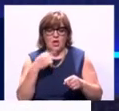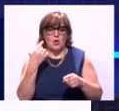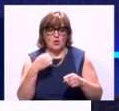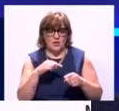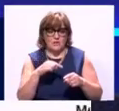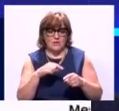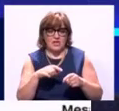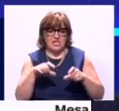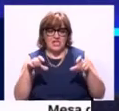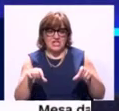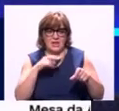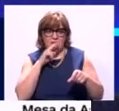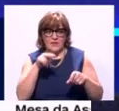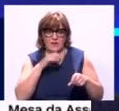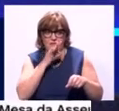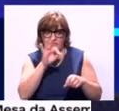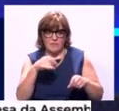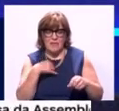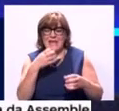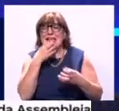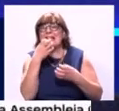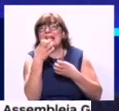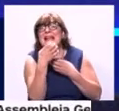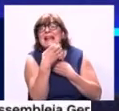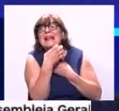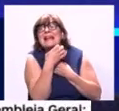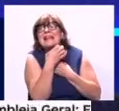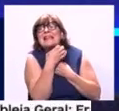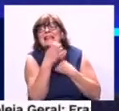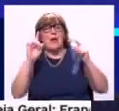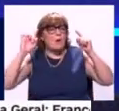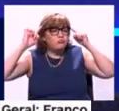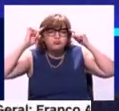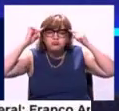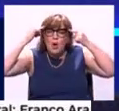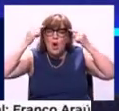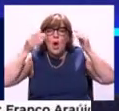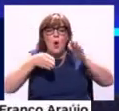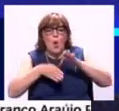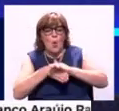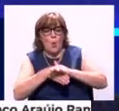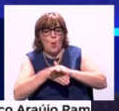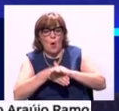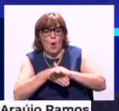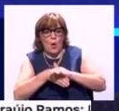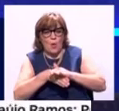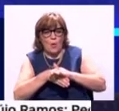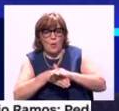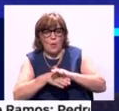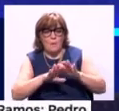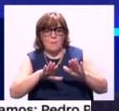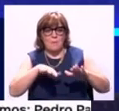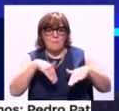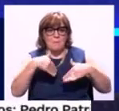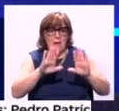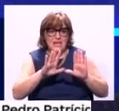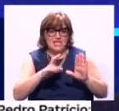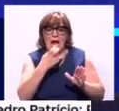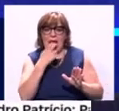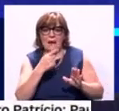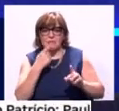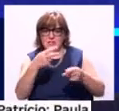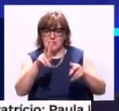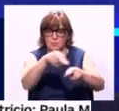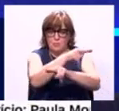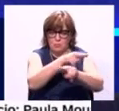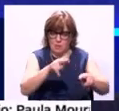no Estádio Dragão com a minha família, eu gritei loucamente o golo que nos foi sonegado pelo um árbitro,